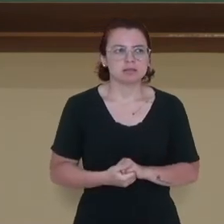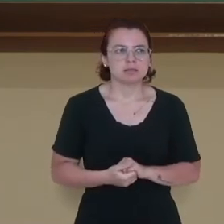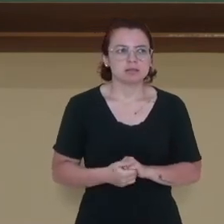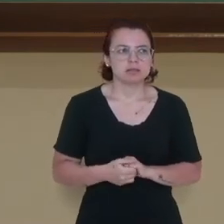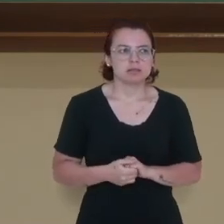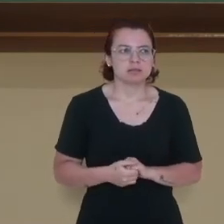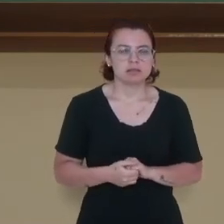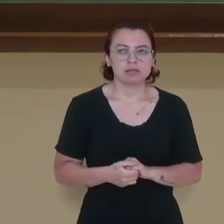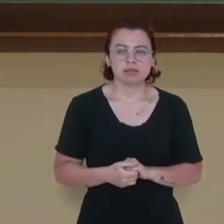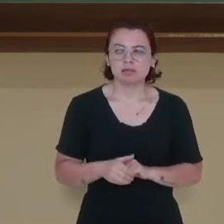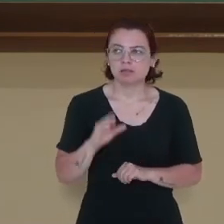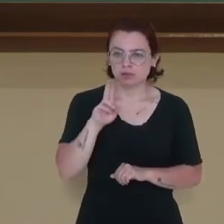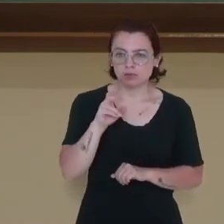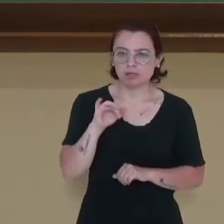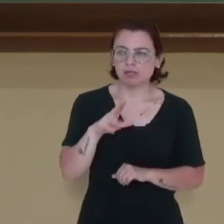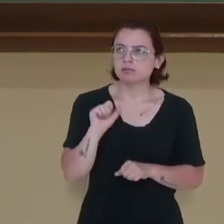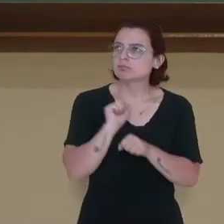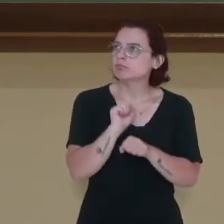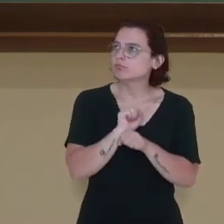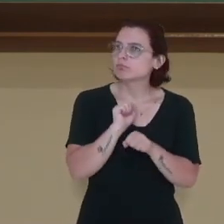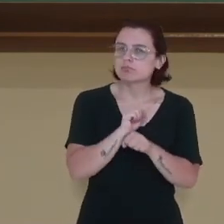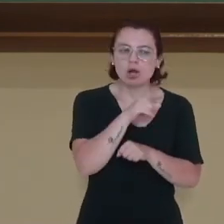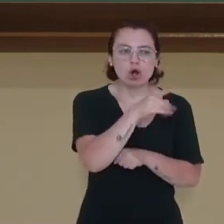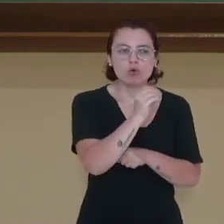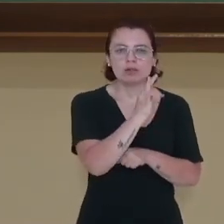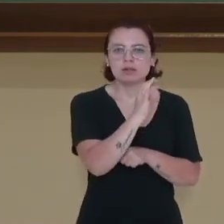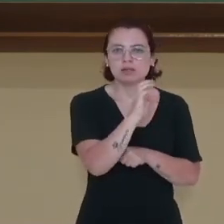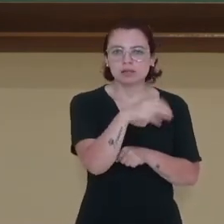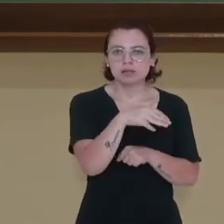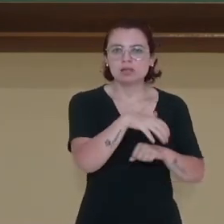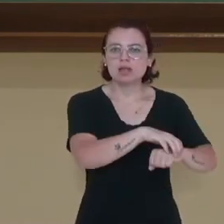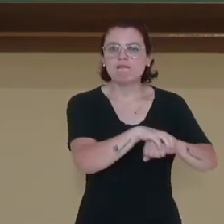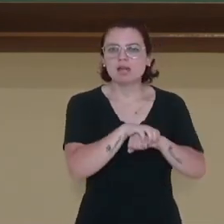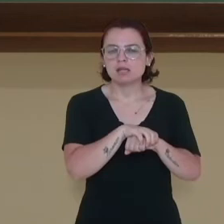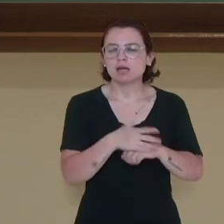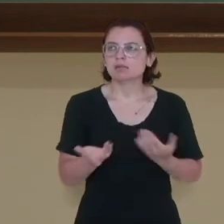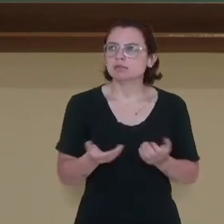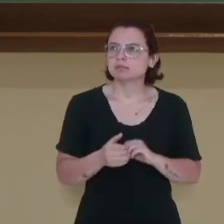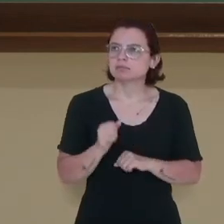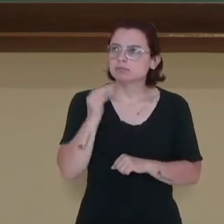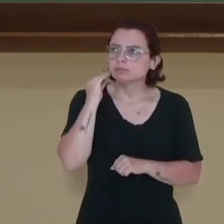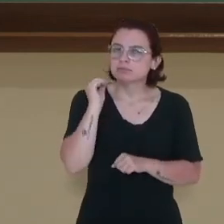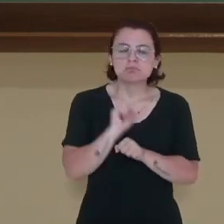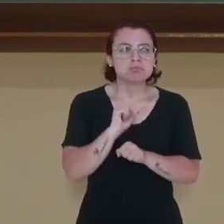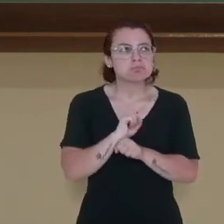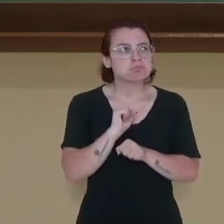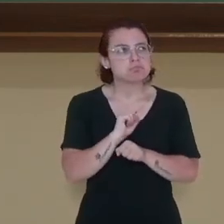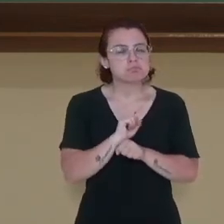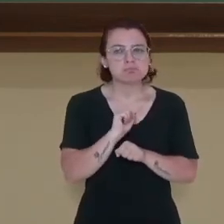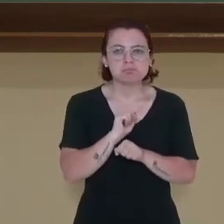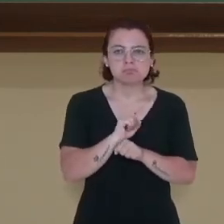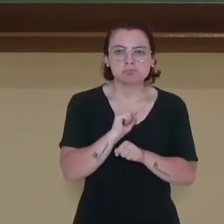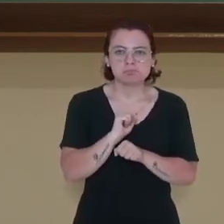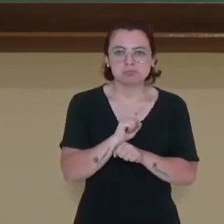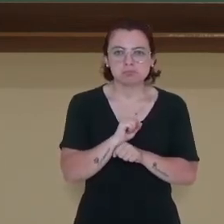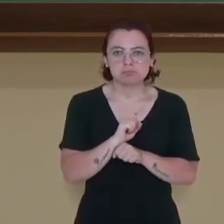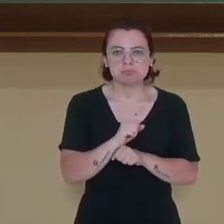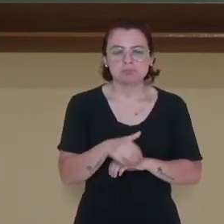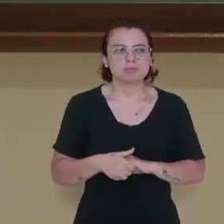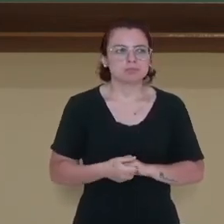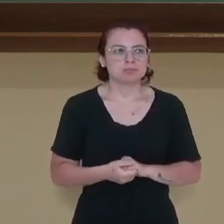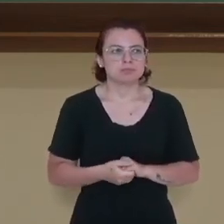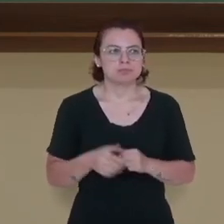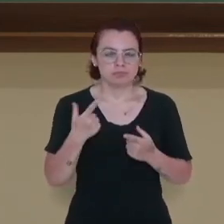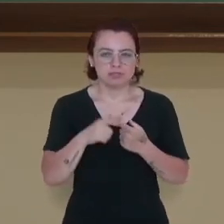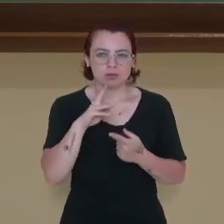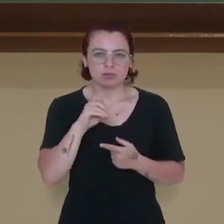que a OTAN, né, pudesse defender a Ucrânia, já que ela tenta, faz alguns anos, entrar para a OTAN, que é uma